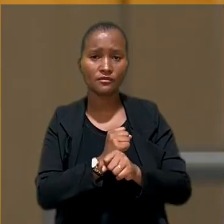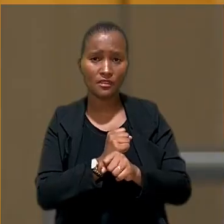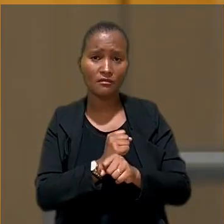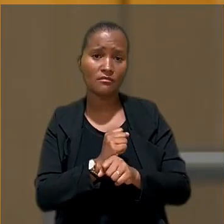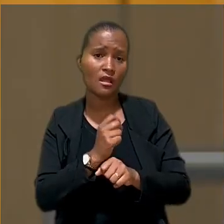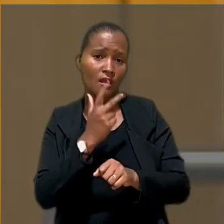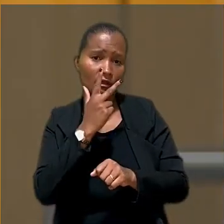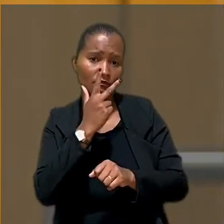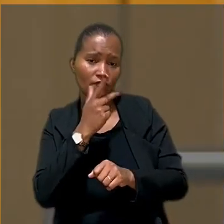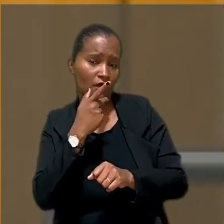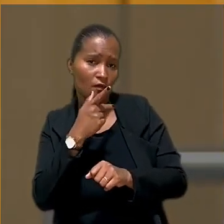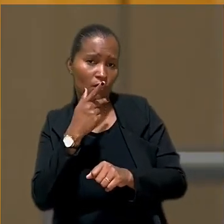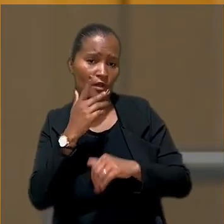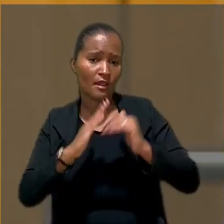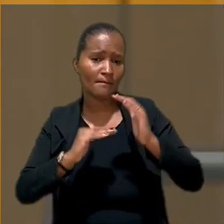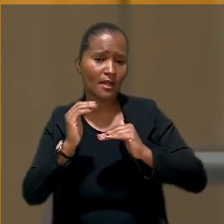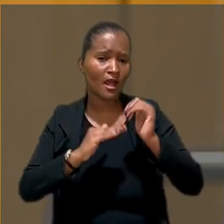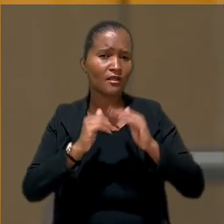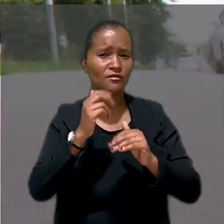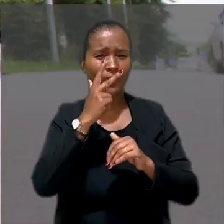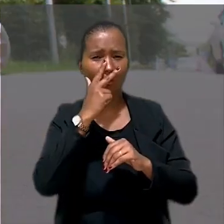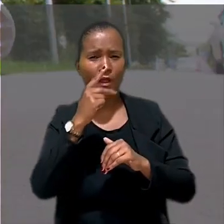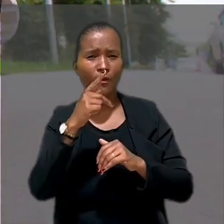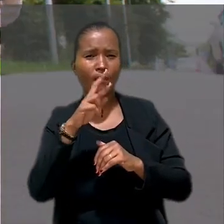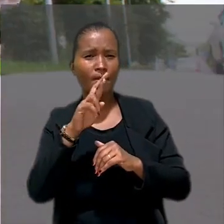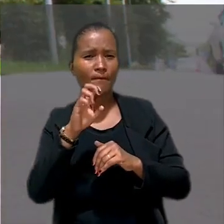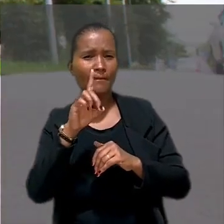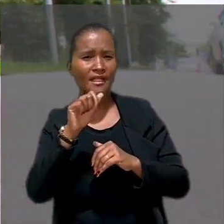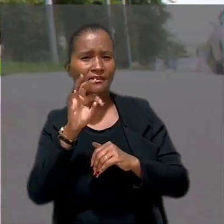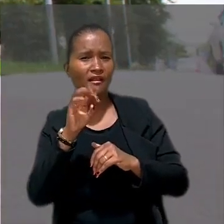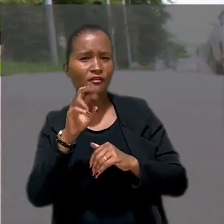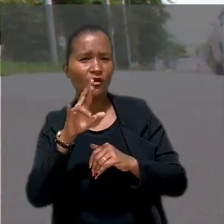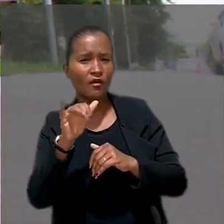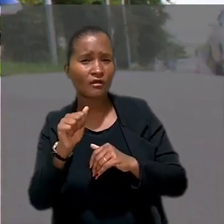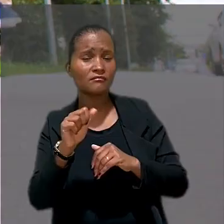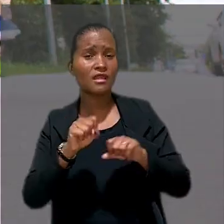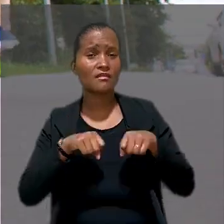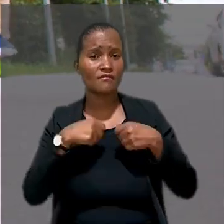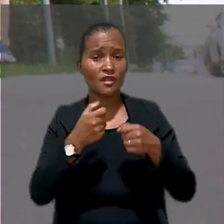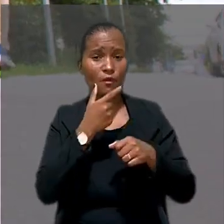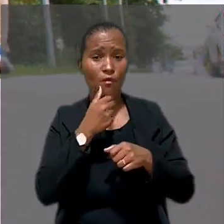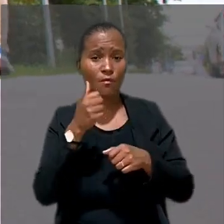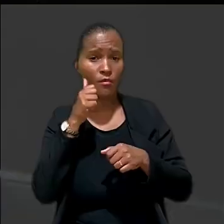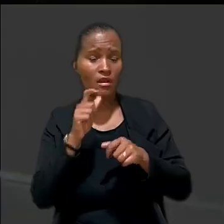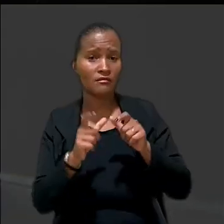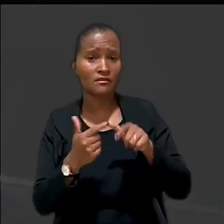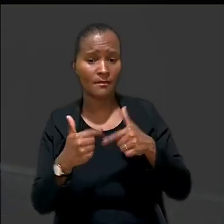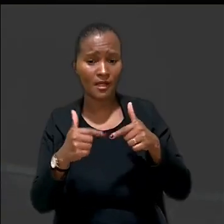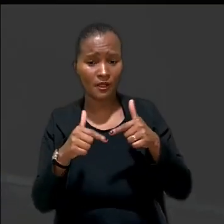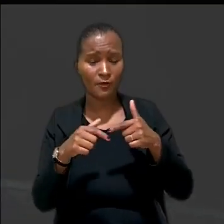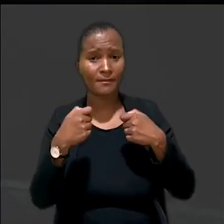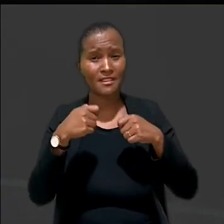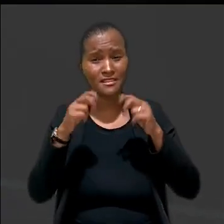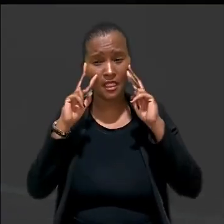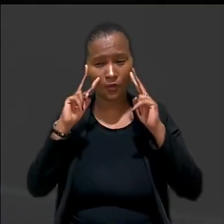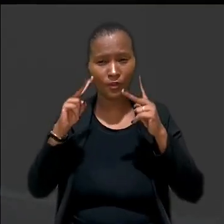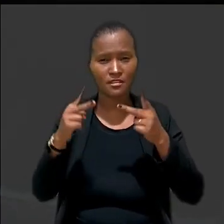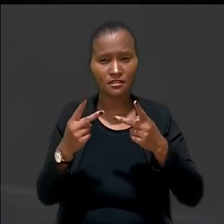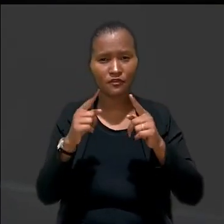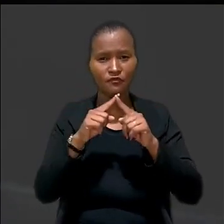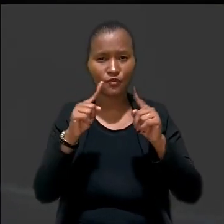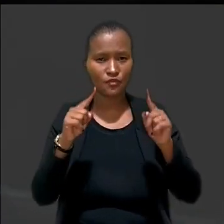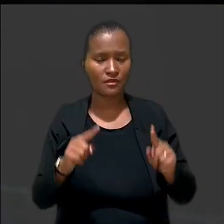Ela definiu a prática como predatória e defendeu que esses trabalhadores e trabalhadoras sejam reconhecidos